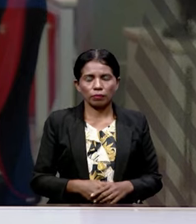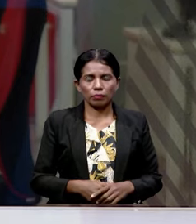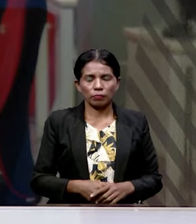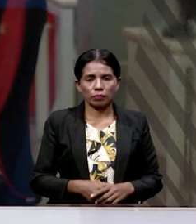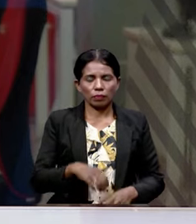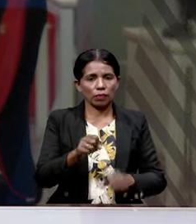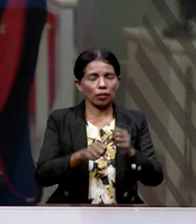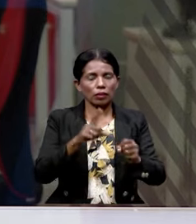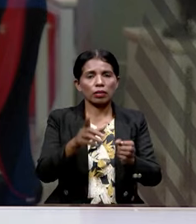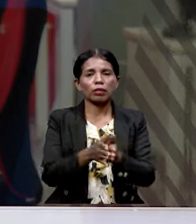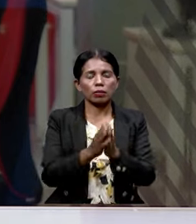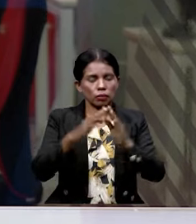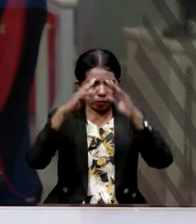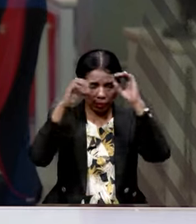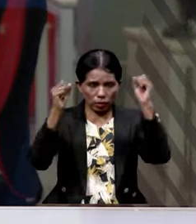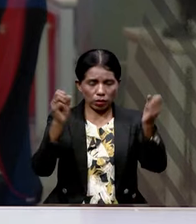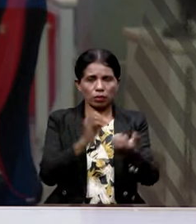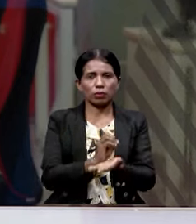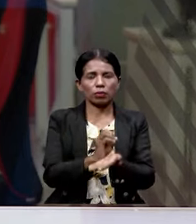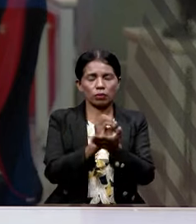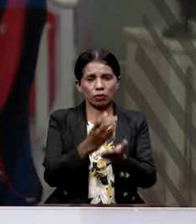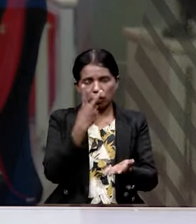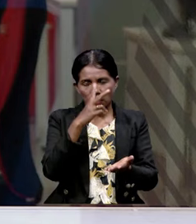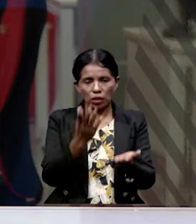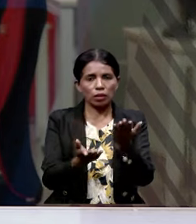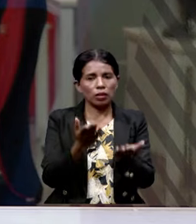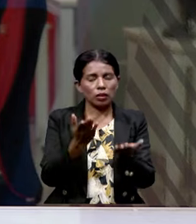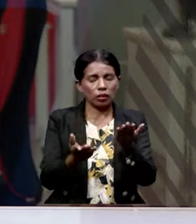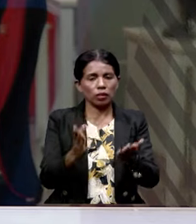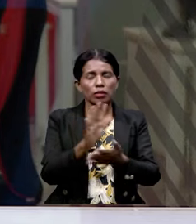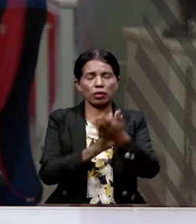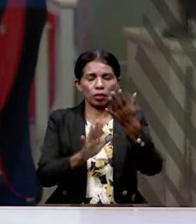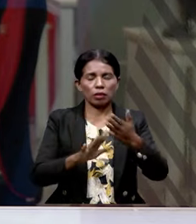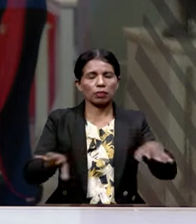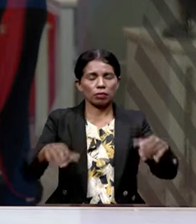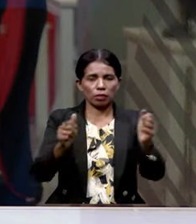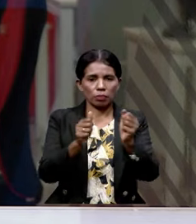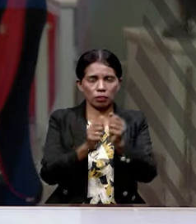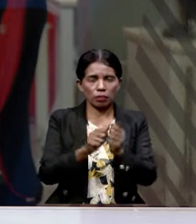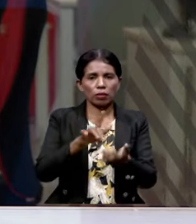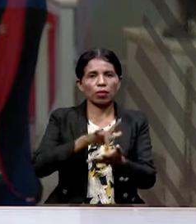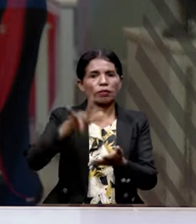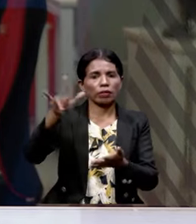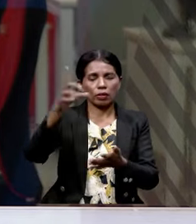Sesudah disivil husu presiden teaturi dari Rayoa, atu tetu didiak molok selebra kontra tu ho airu dili.